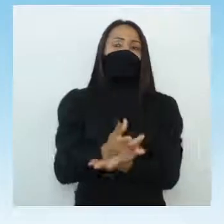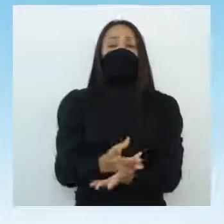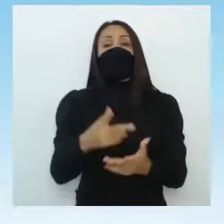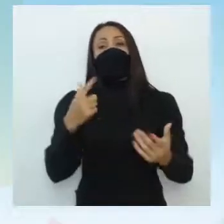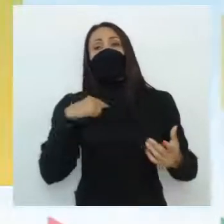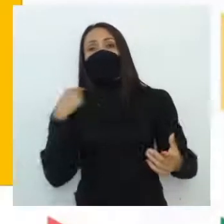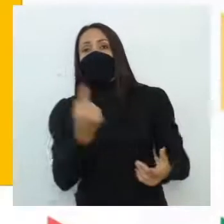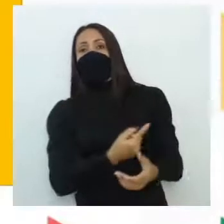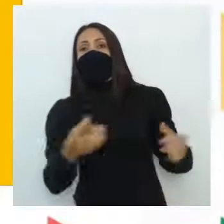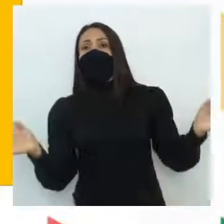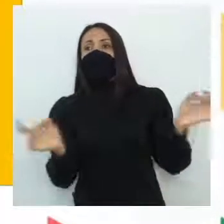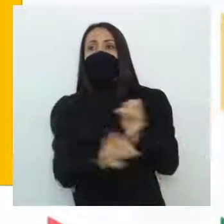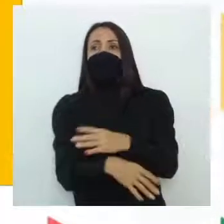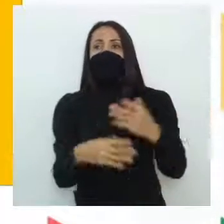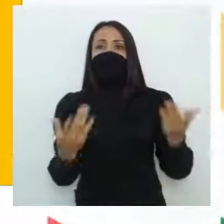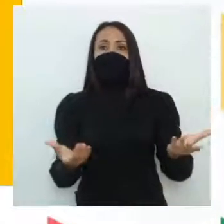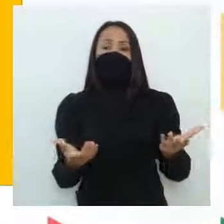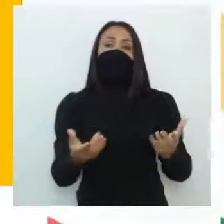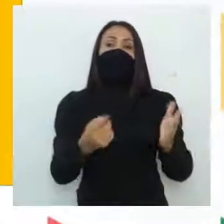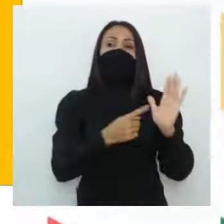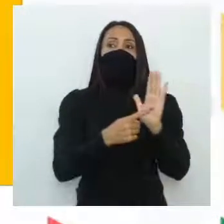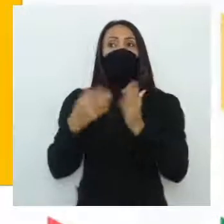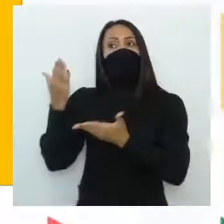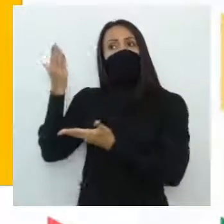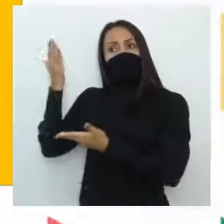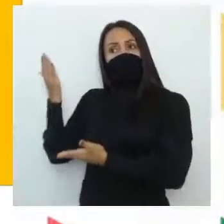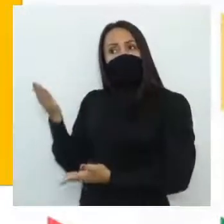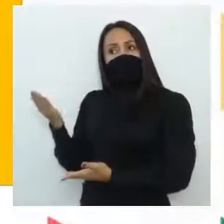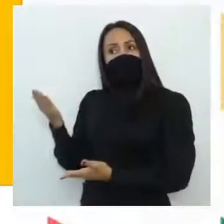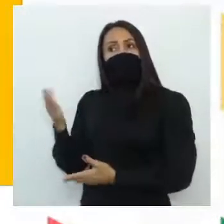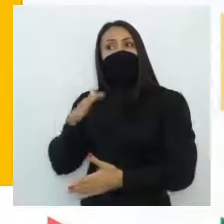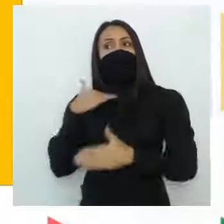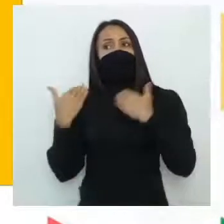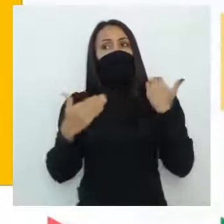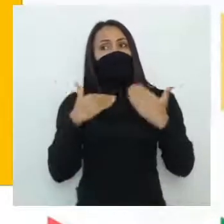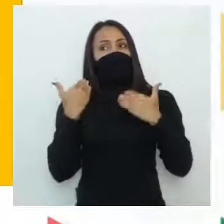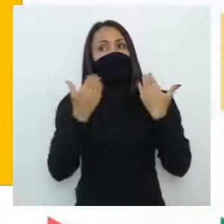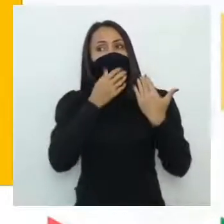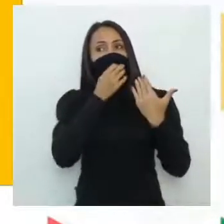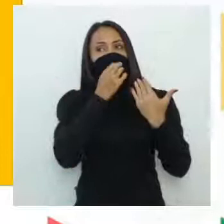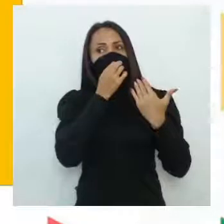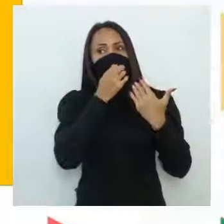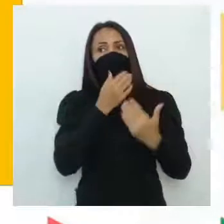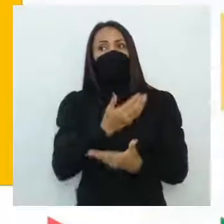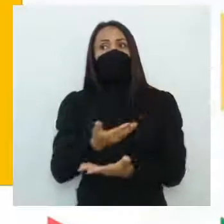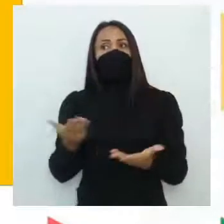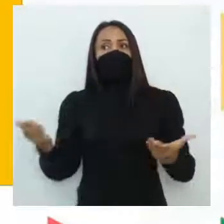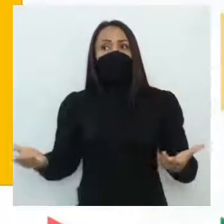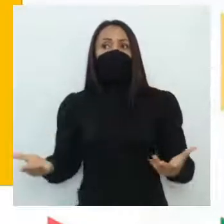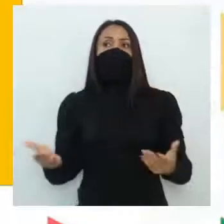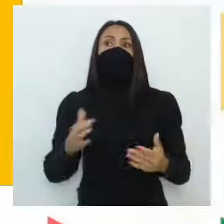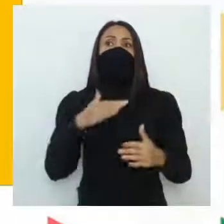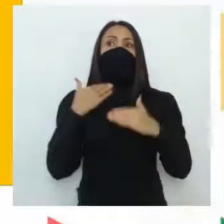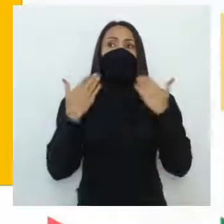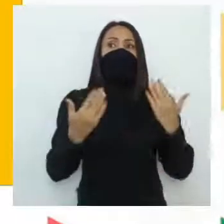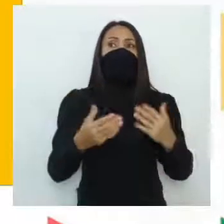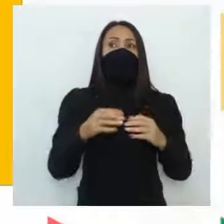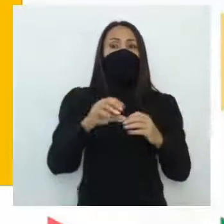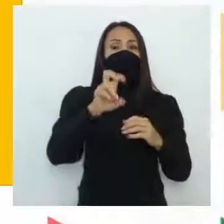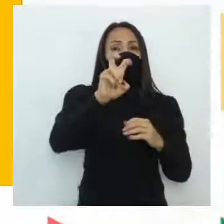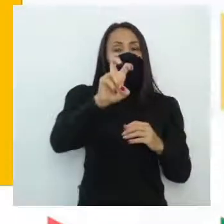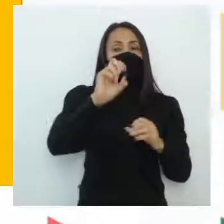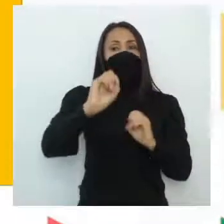finalizando, mostrando para vocês agora sobre a morte dela. Madre Teresa de Calcutá faleceu no dia 5 de setembro